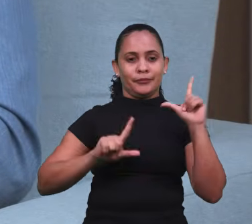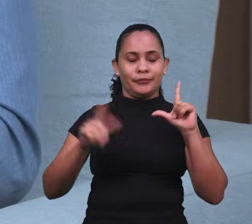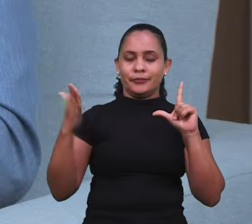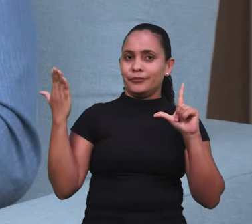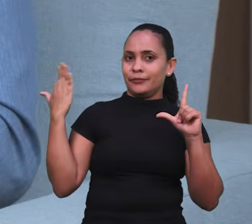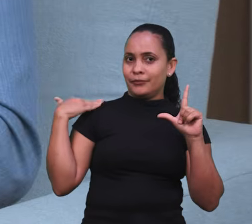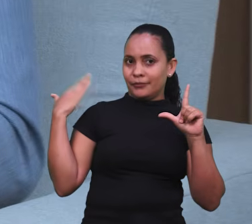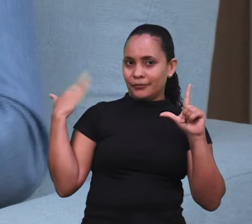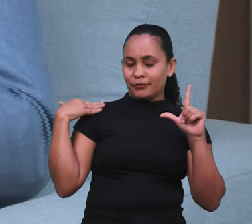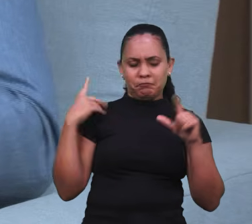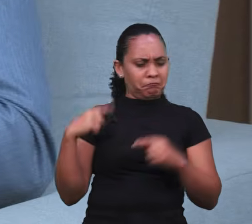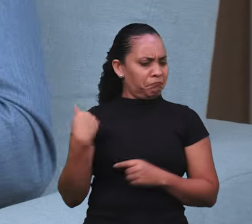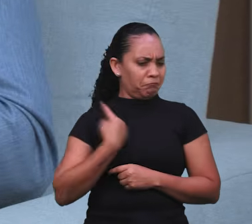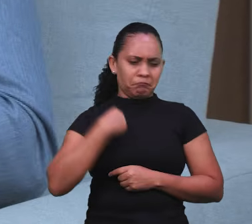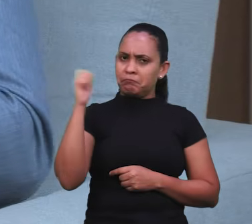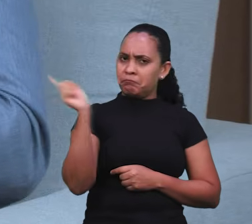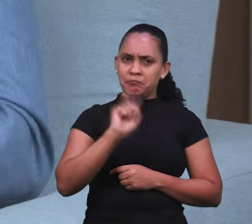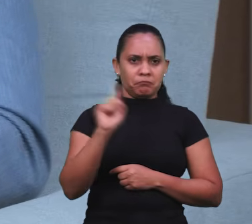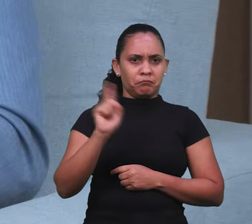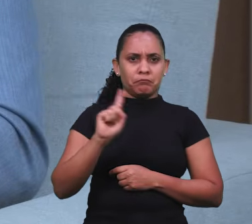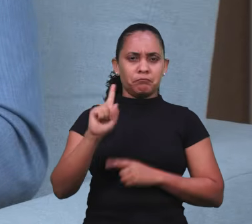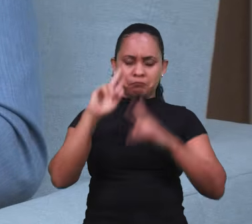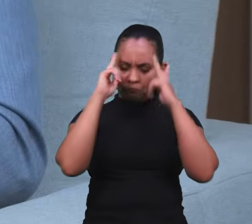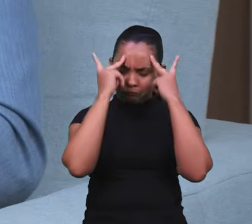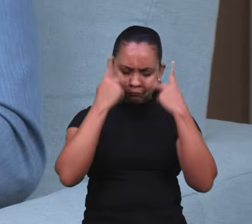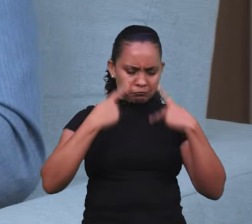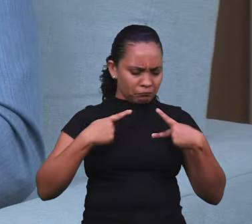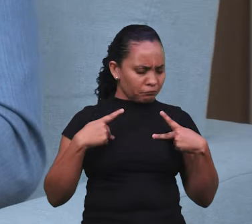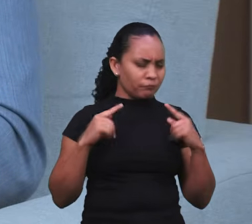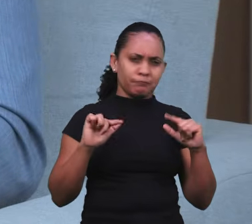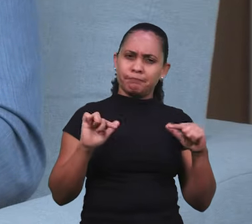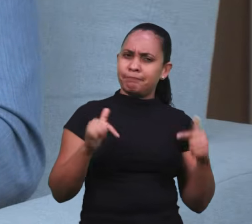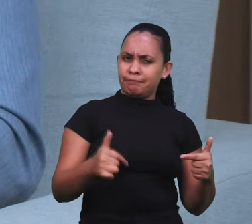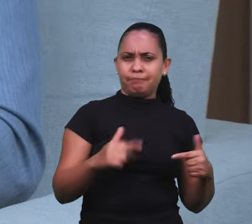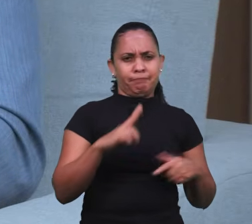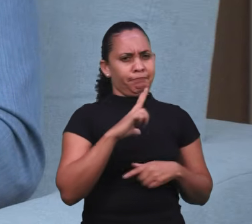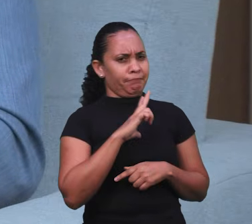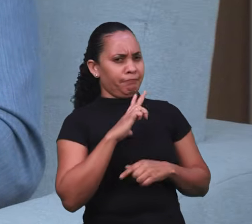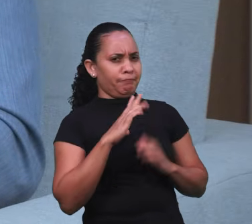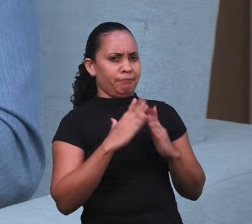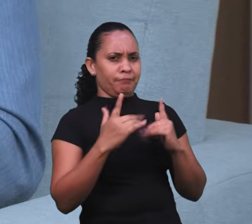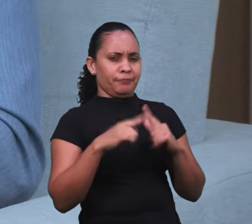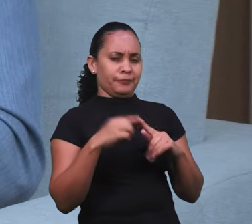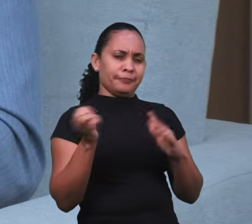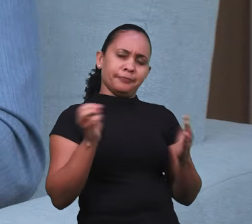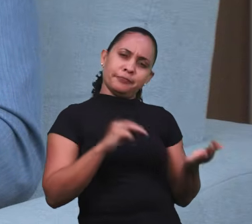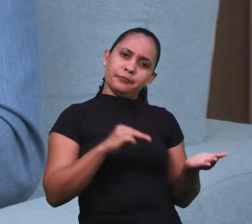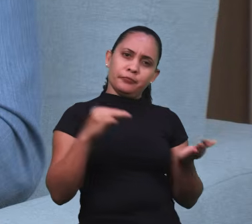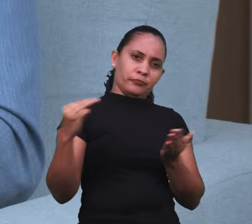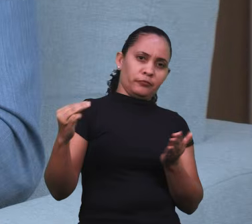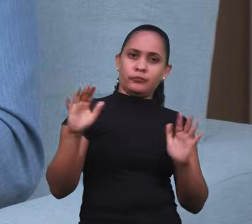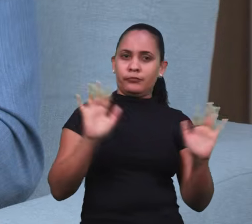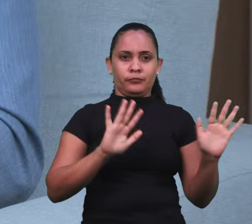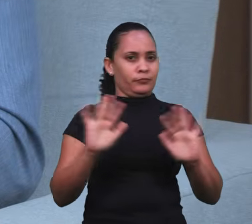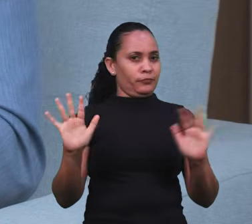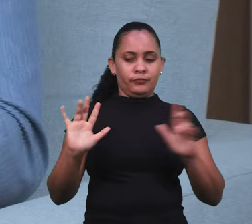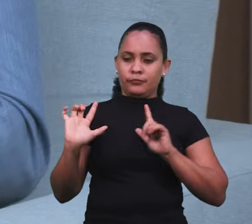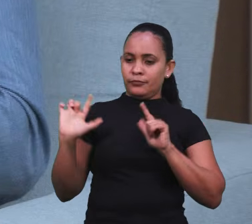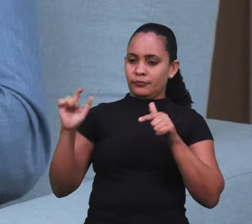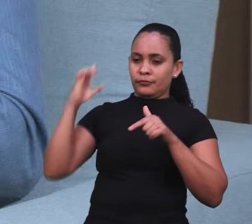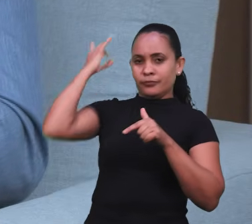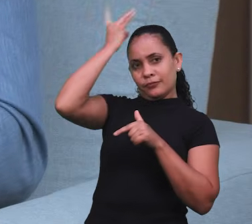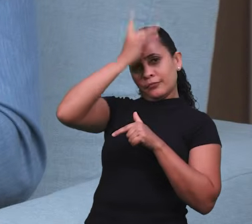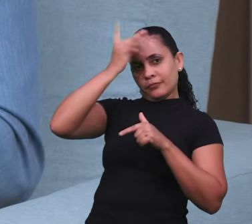anteriores aqui, que não é nossa. A obra não é do homem, a obra não é particular da Igreja Cristã Maranata, a obra é